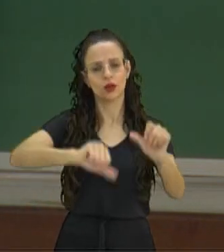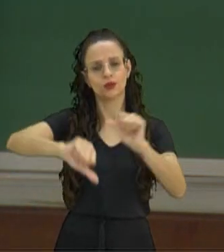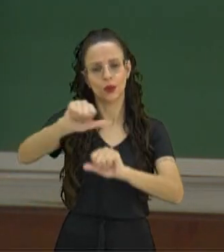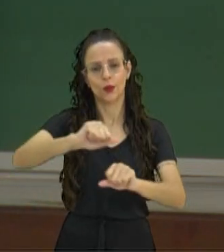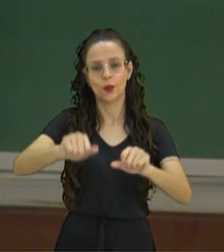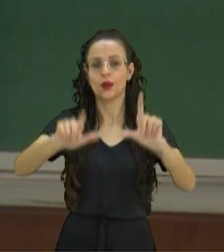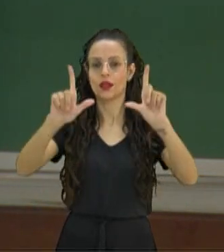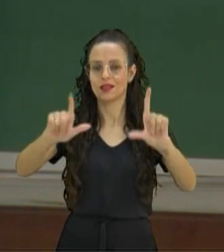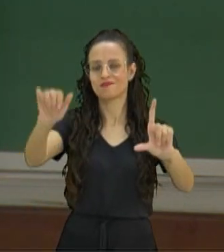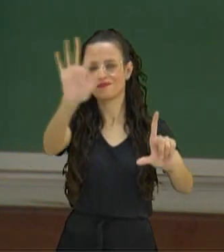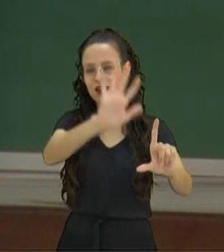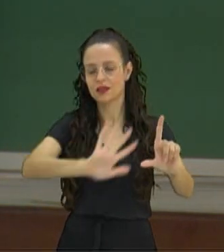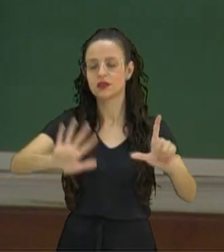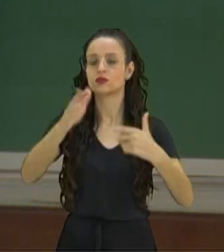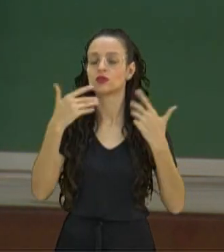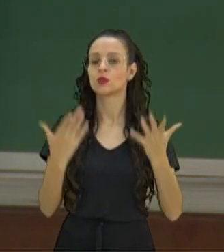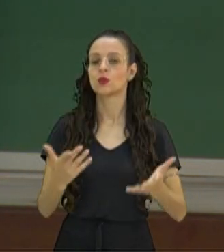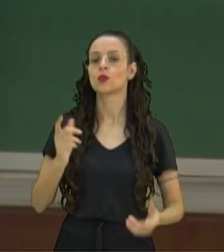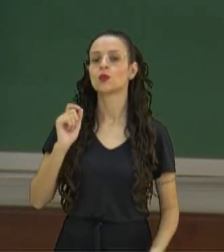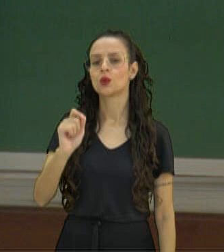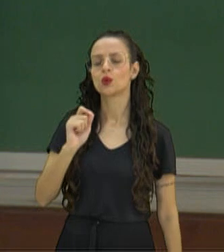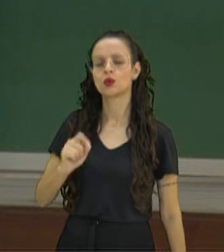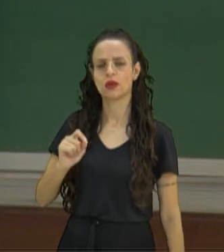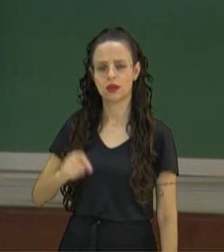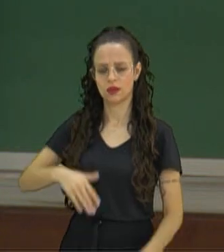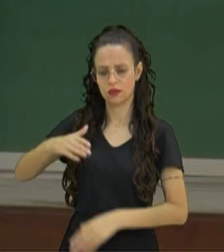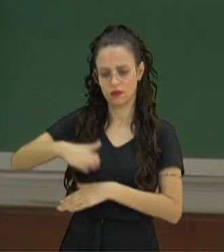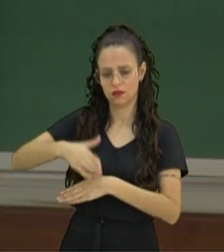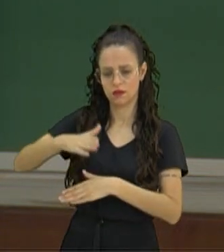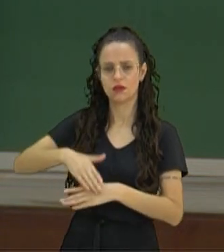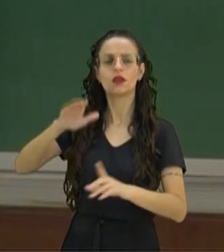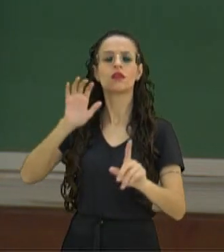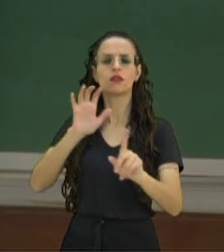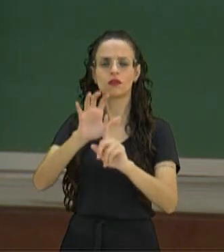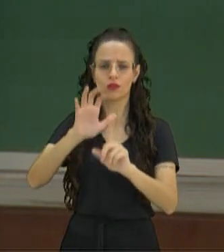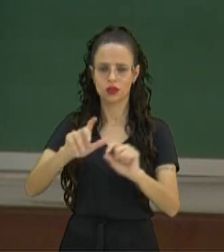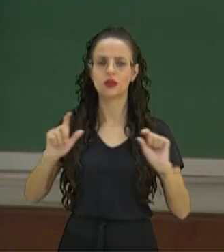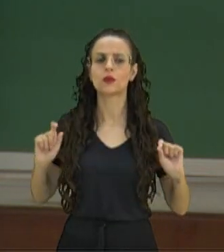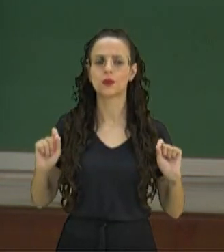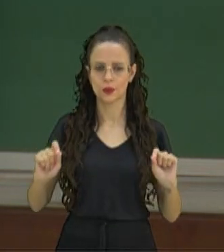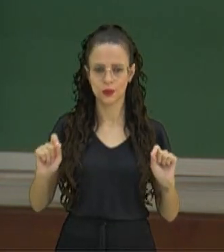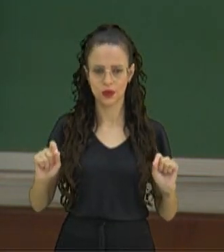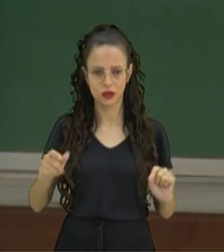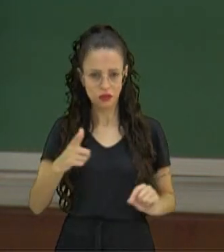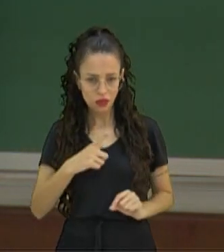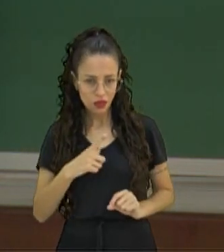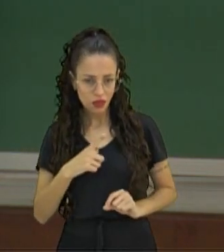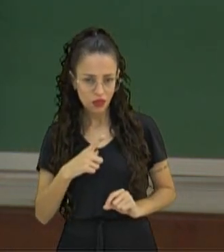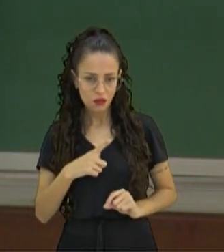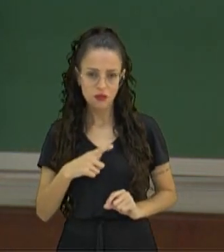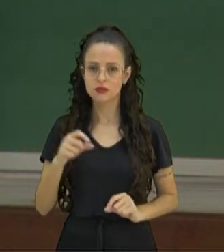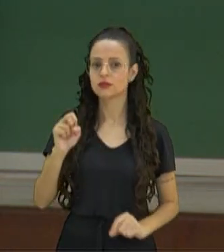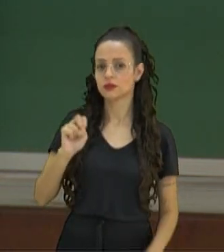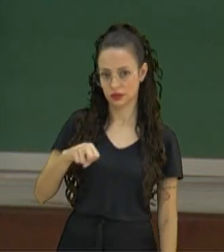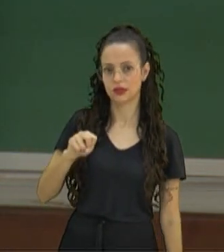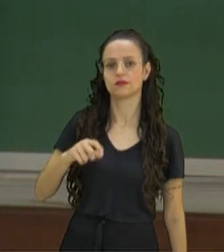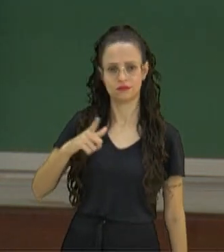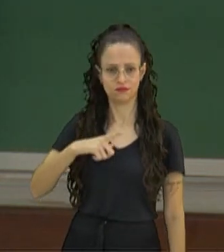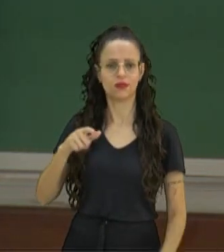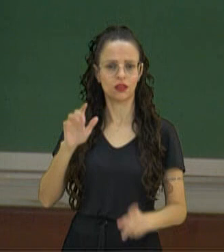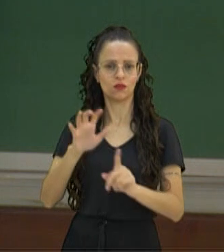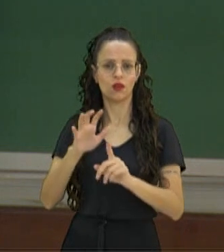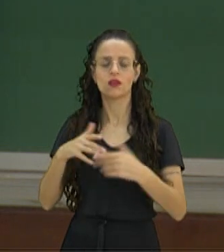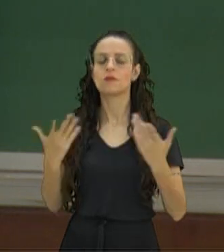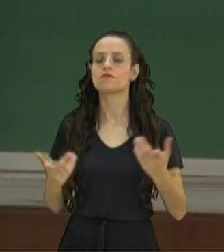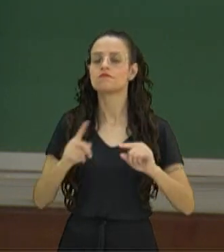significativamente as paisagens. Ou seja, quais as influências das atividades humanas no espaço geográfico? Elas existem? Sim, elas existem.